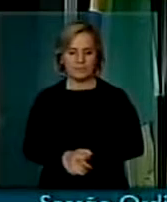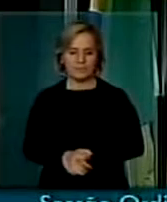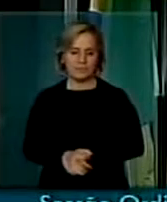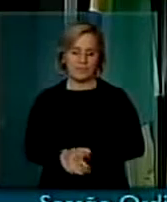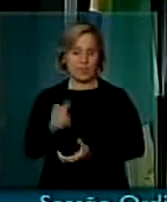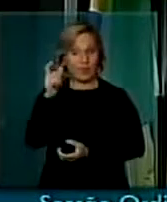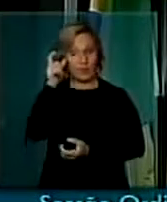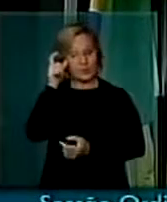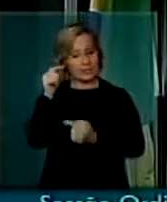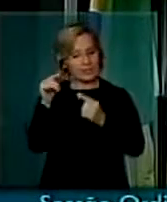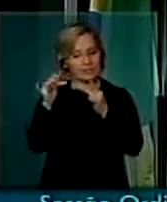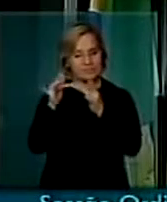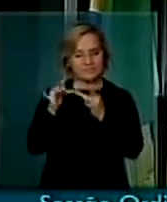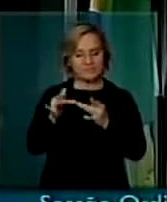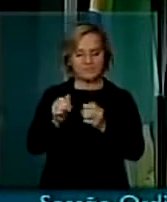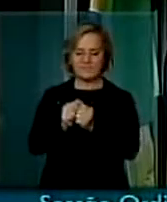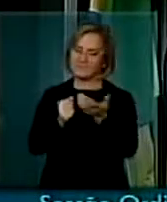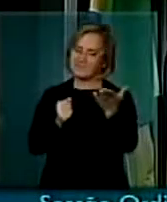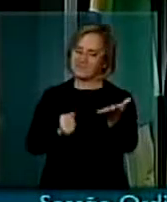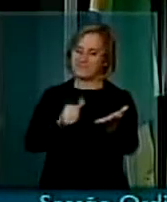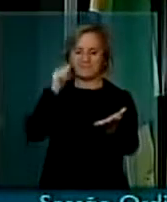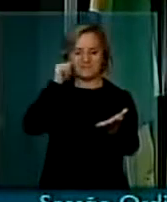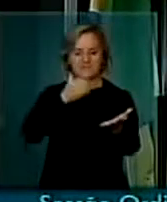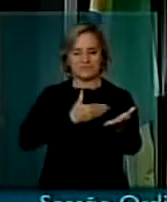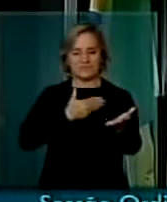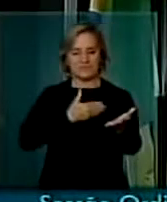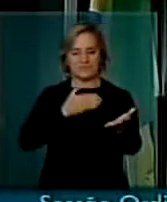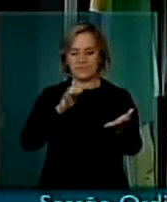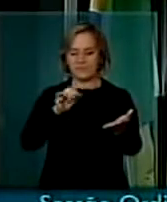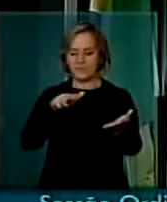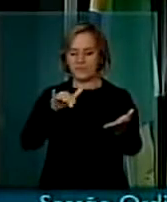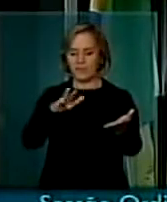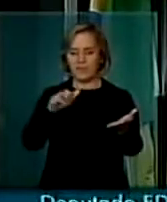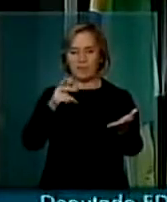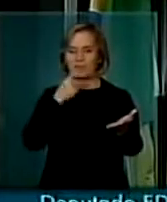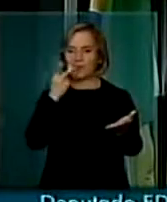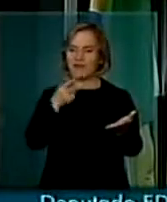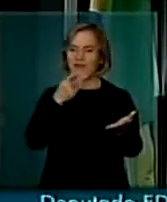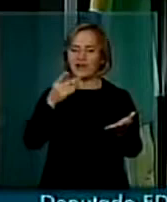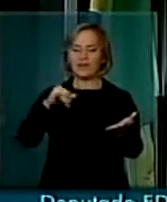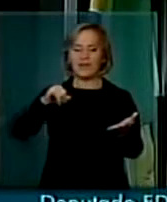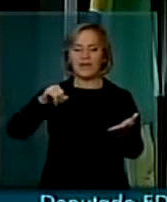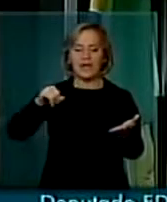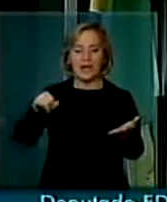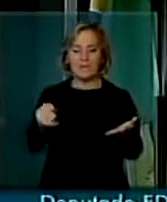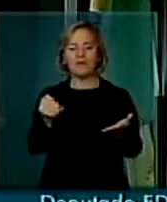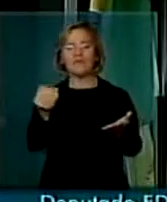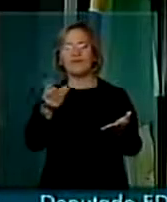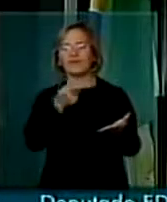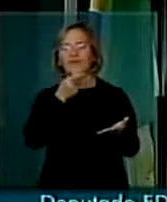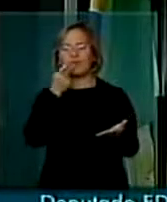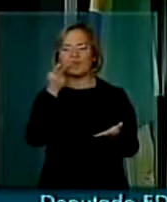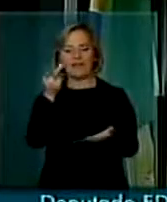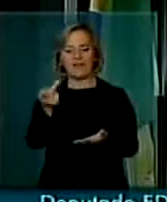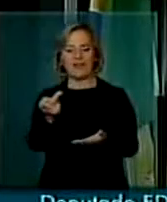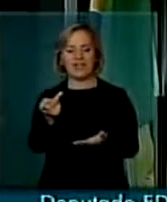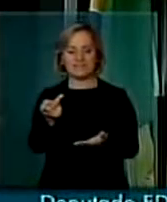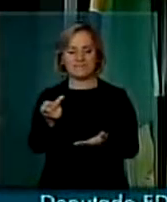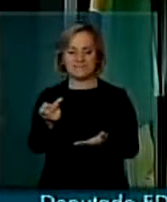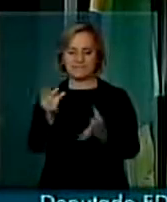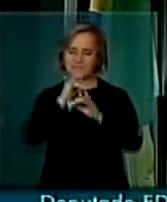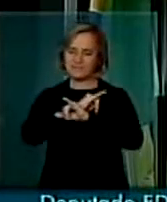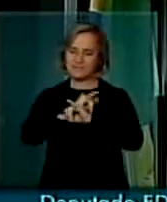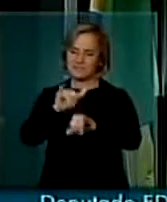coincidentemente, a colega deputada Emília Fernandes aproveitou aí a oportunidade para registrar